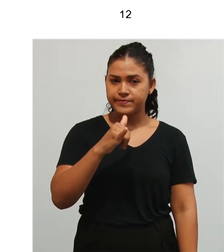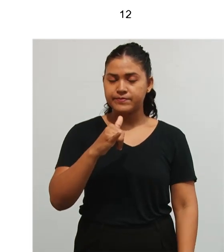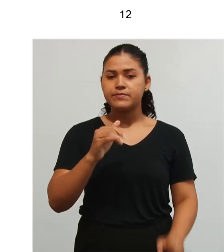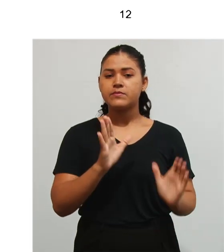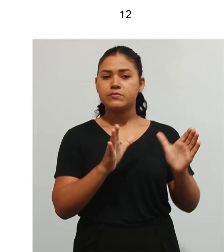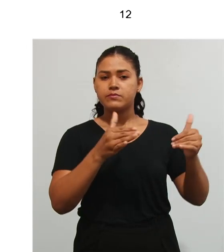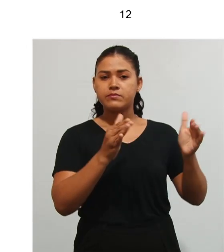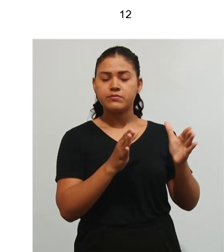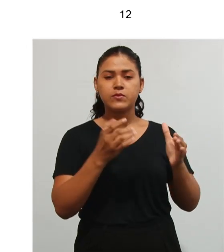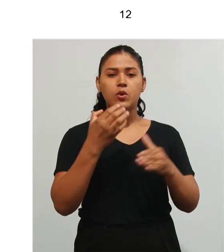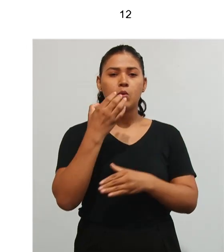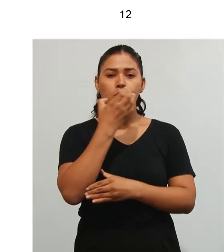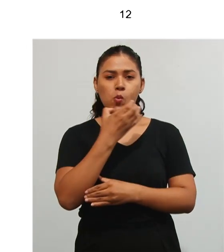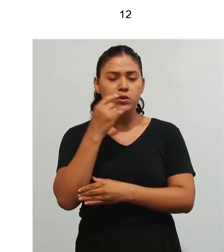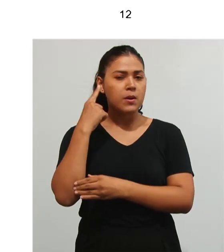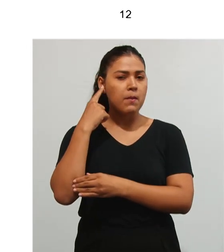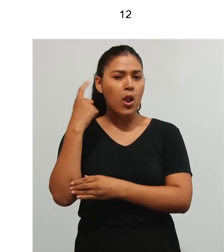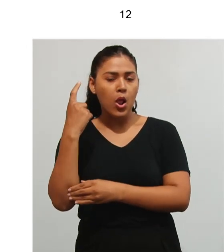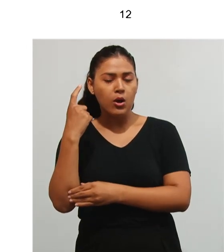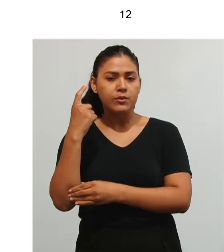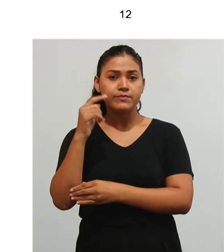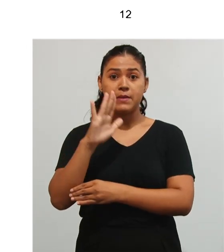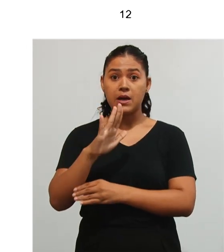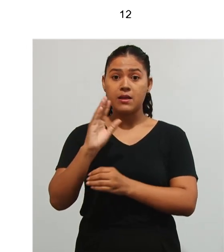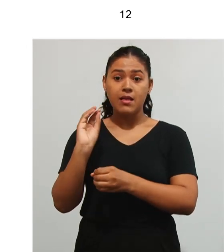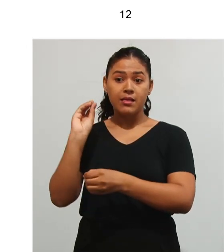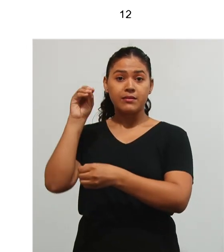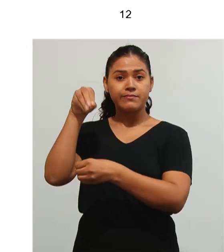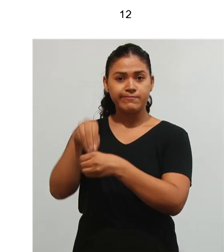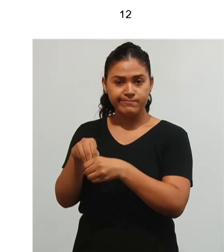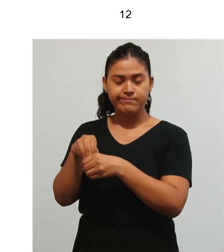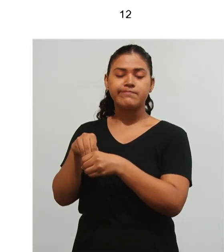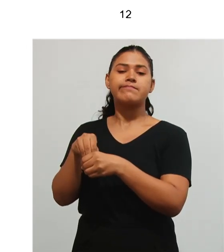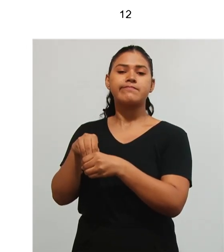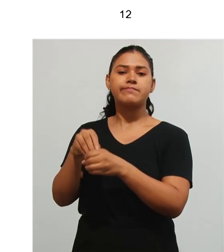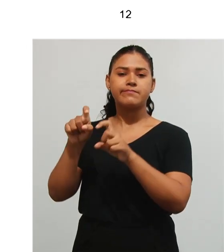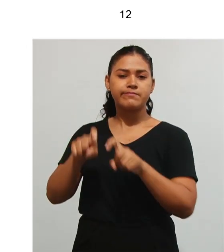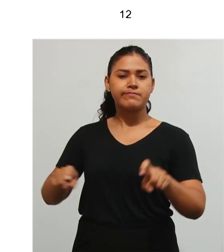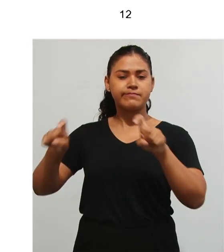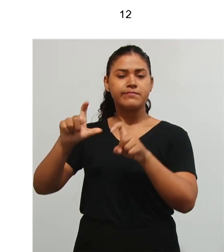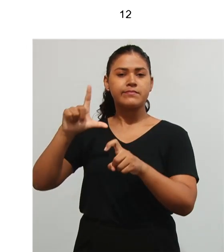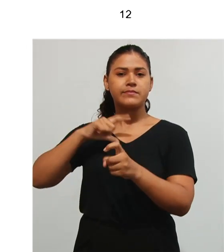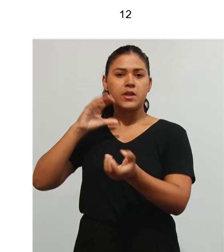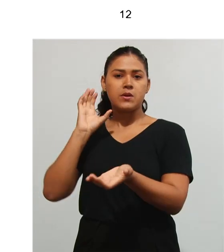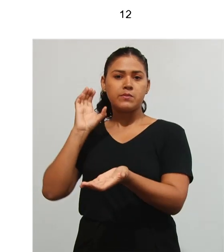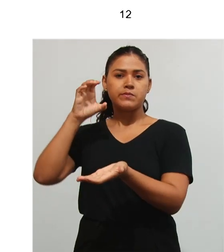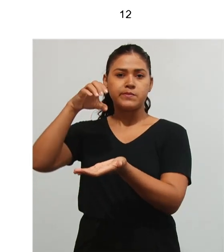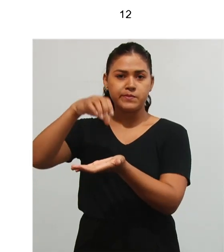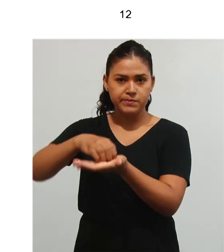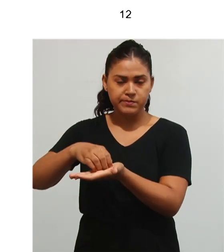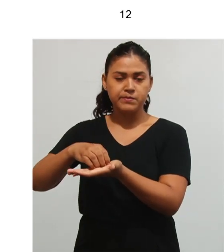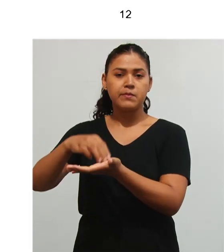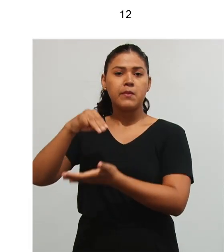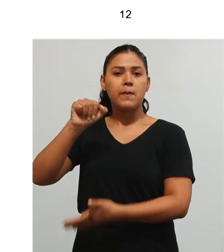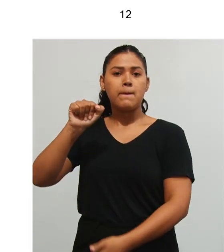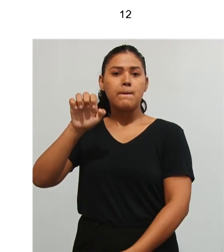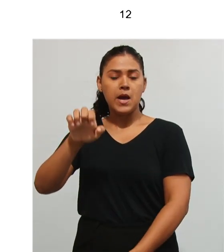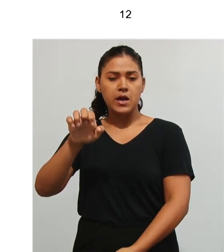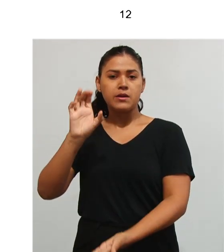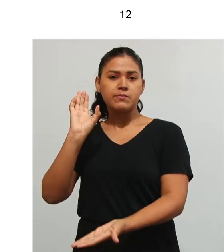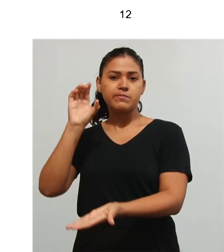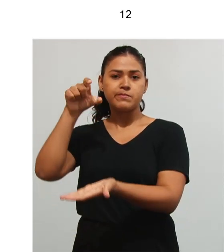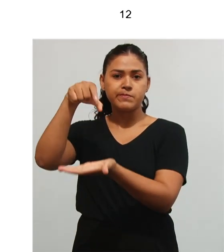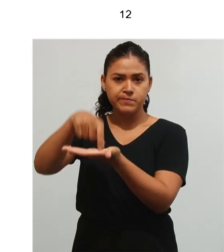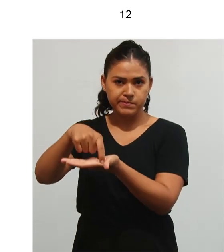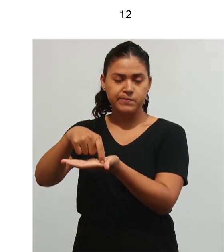caixas de som, e internamente nós temos a placa-mãe, que possui a finalidade de conectar todos os componentes do